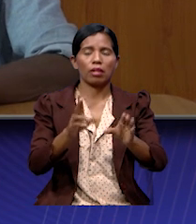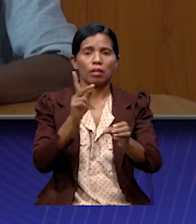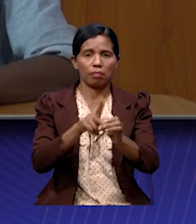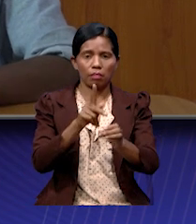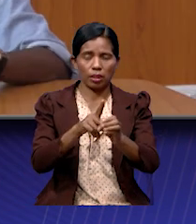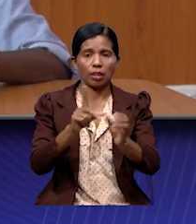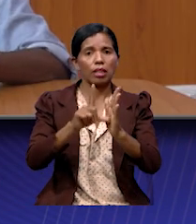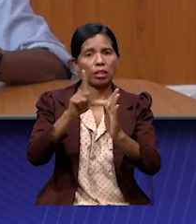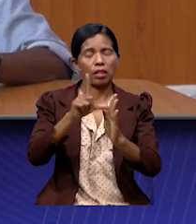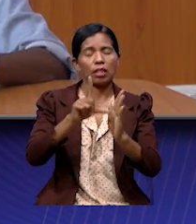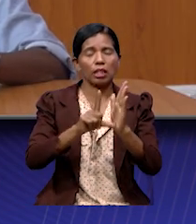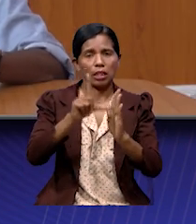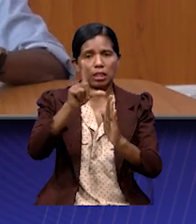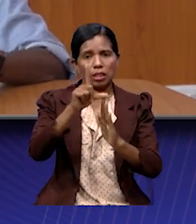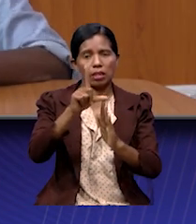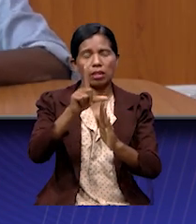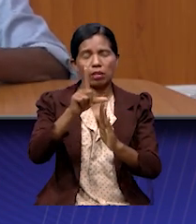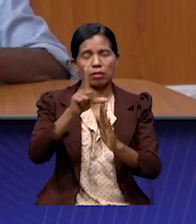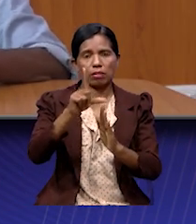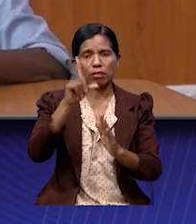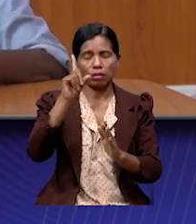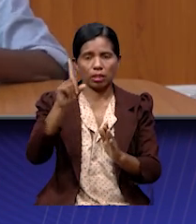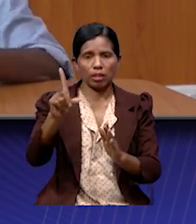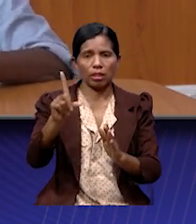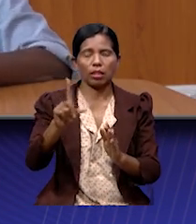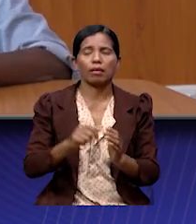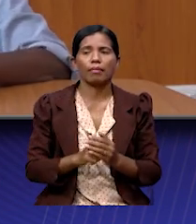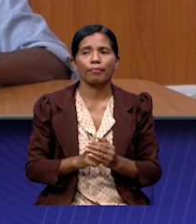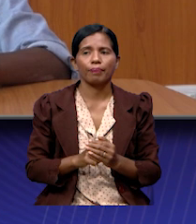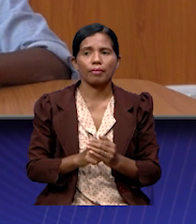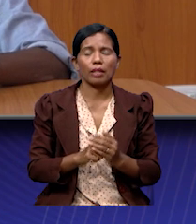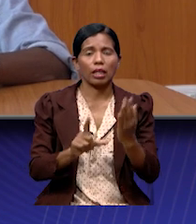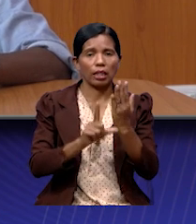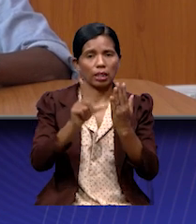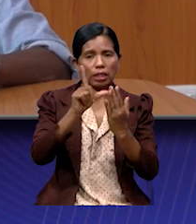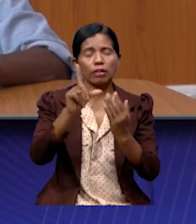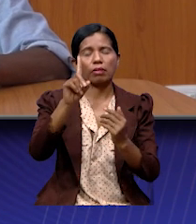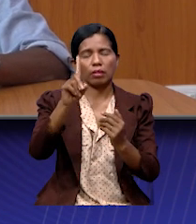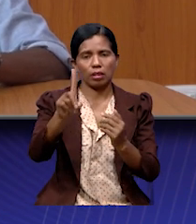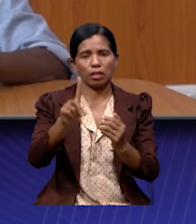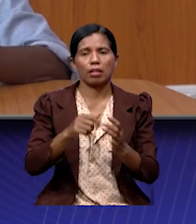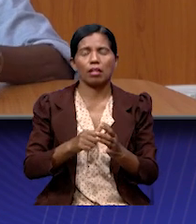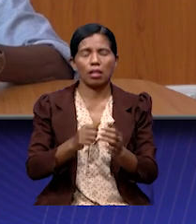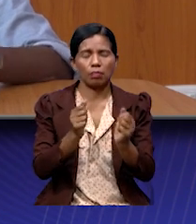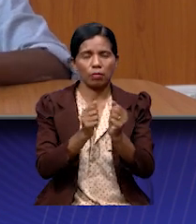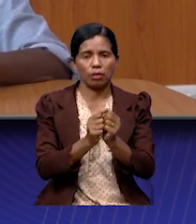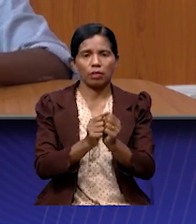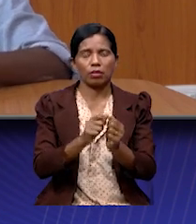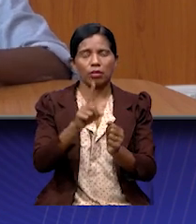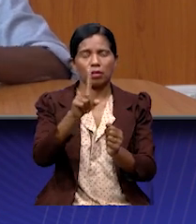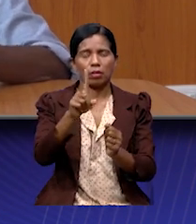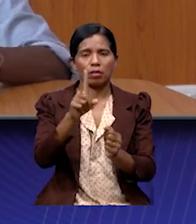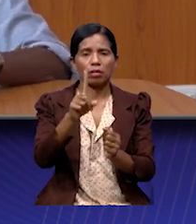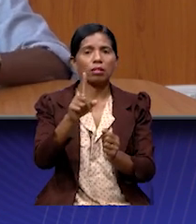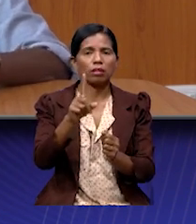cliente sir preço mina né ia mercado internacional mas determina preço né agora nia fluctuação satu